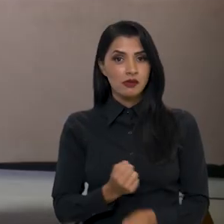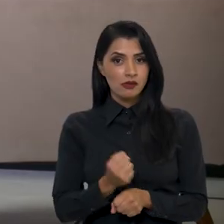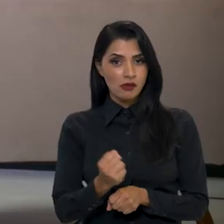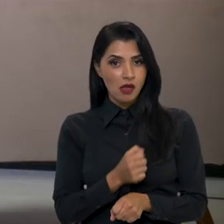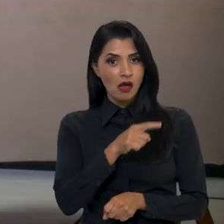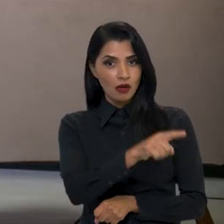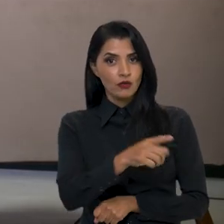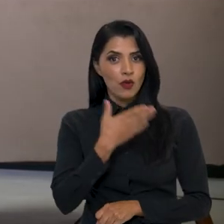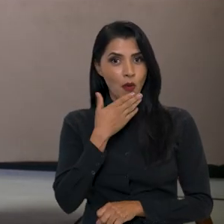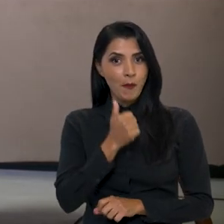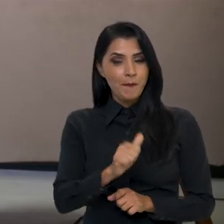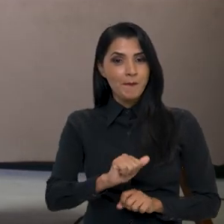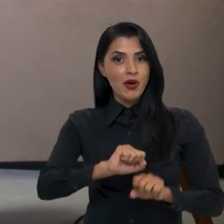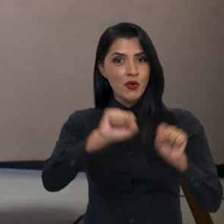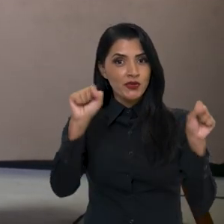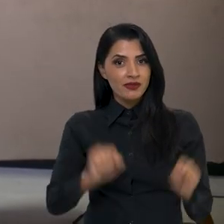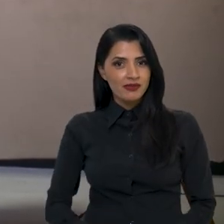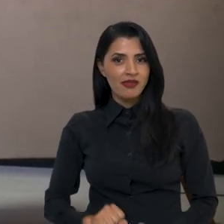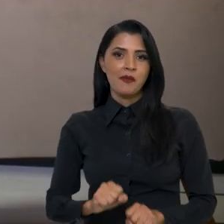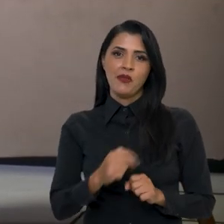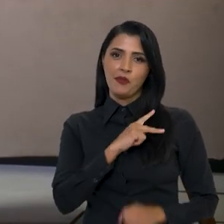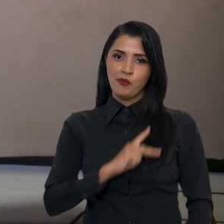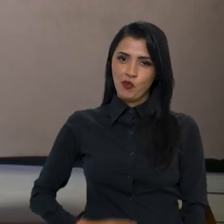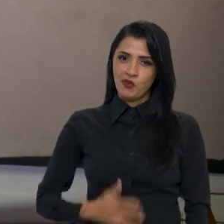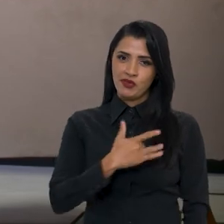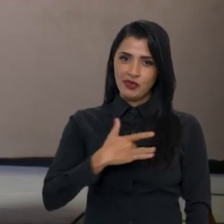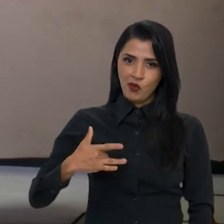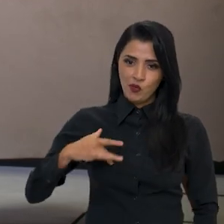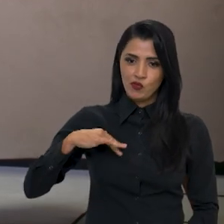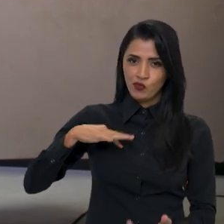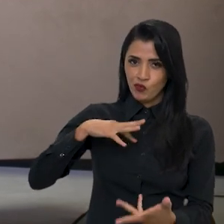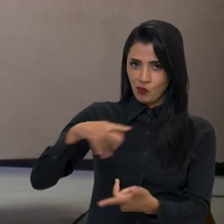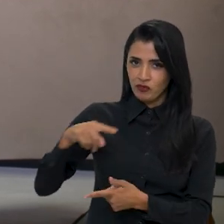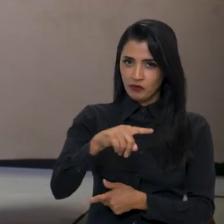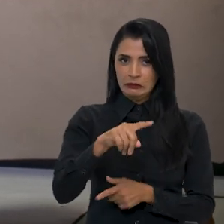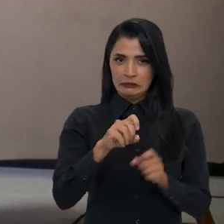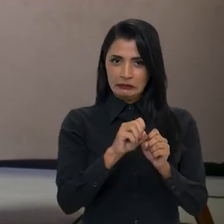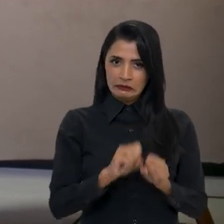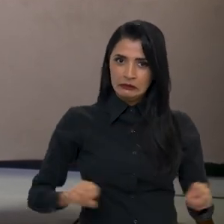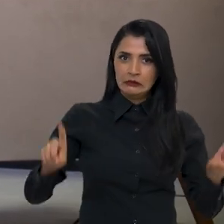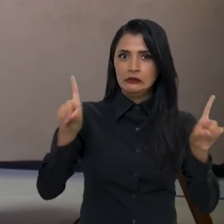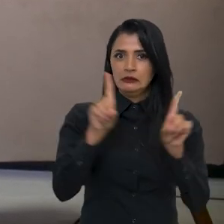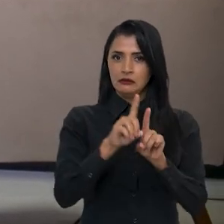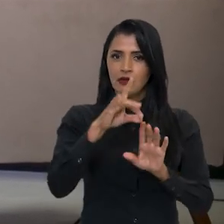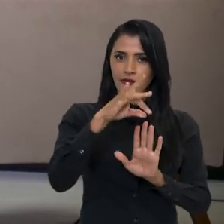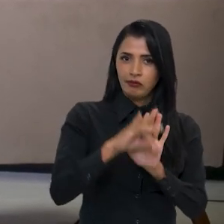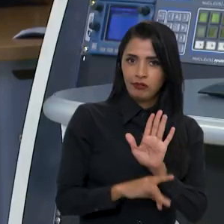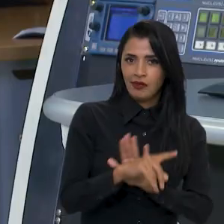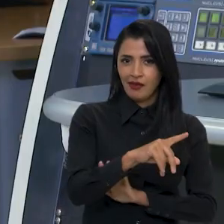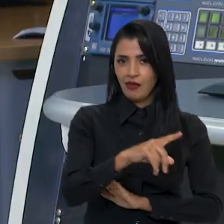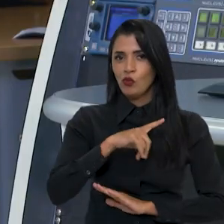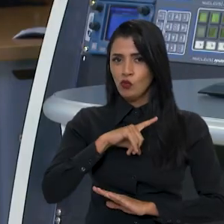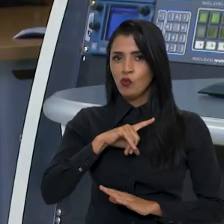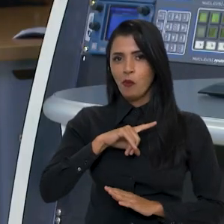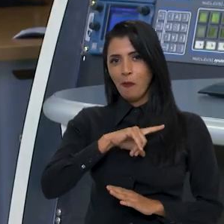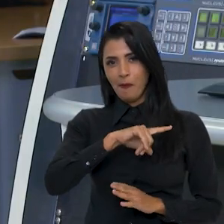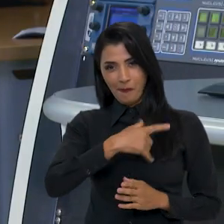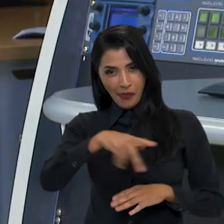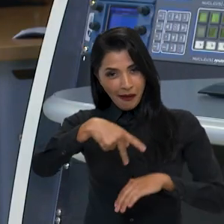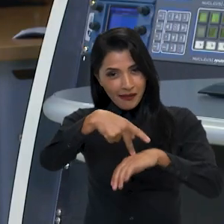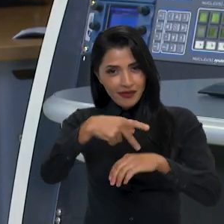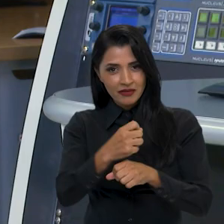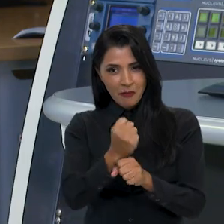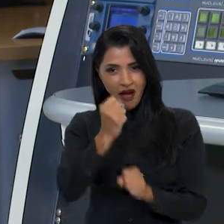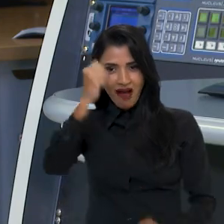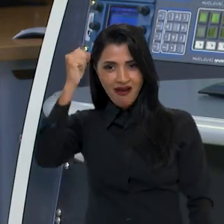é considerado o maior sistema público de saúde do mundo. Então, digitalizar um sistema desses num país continental